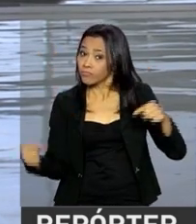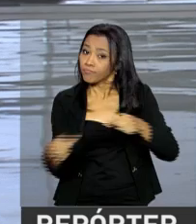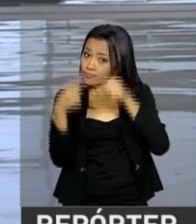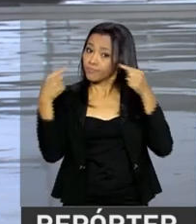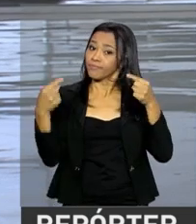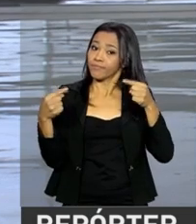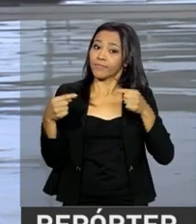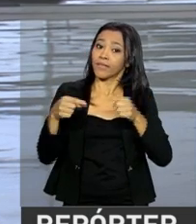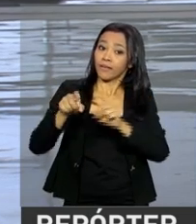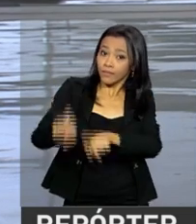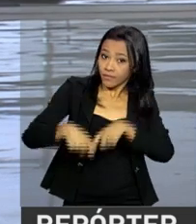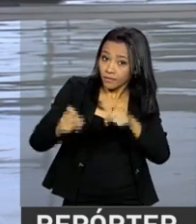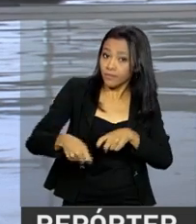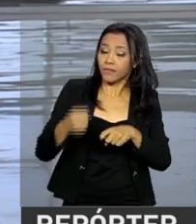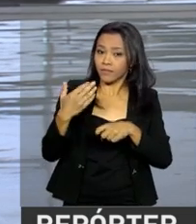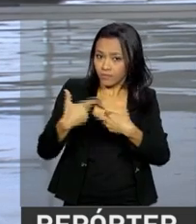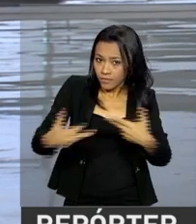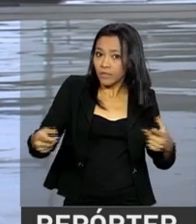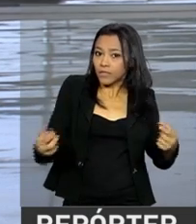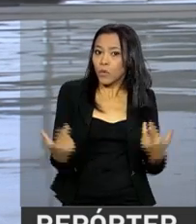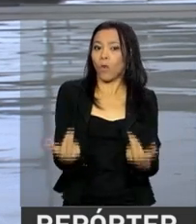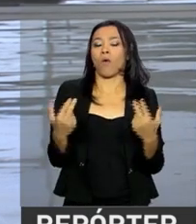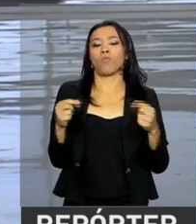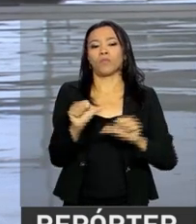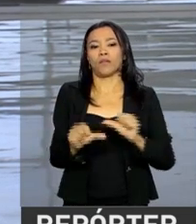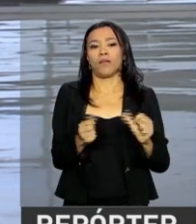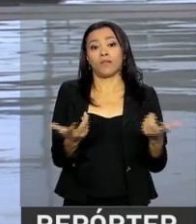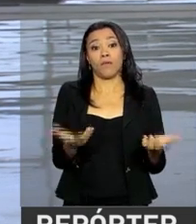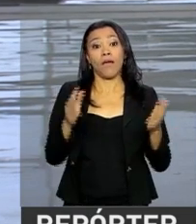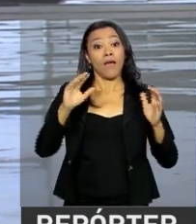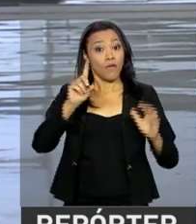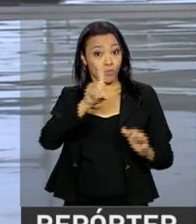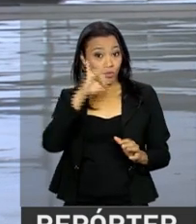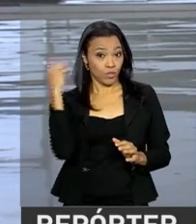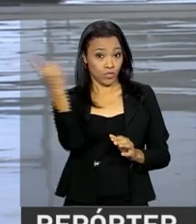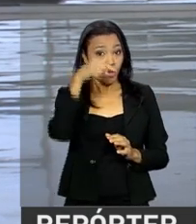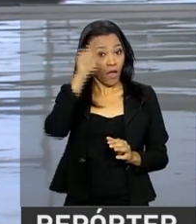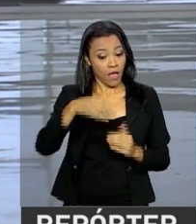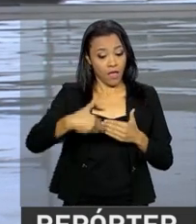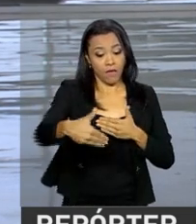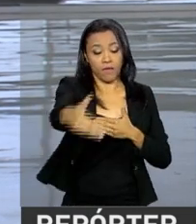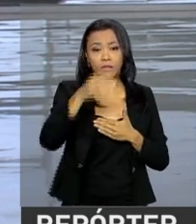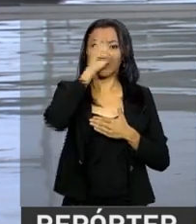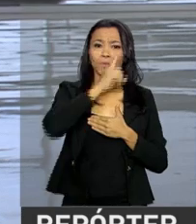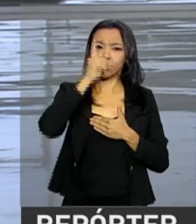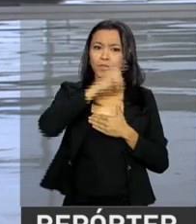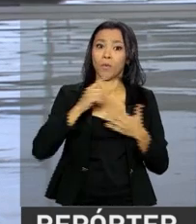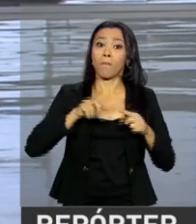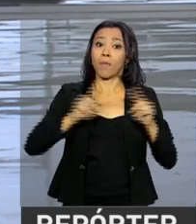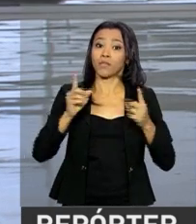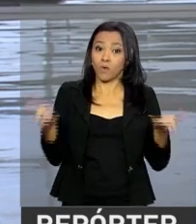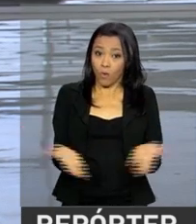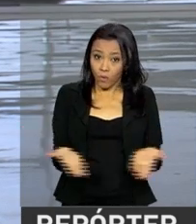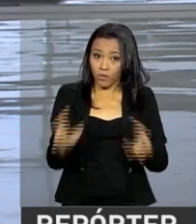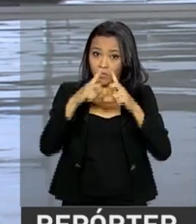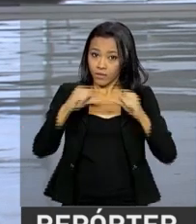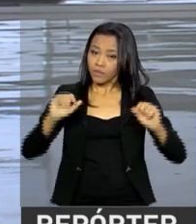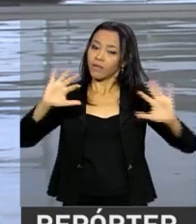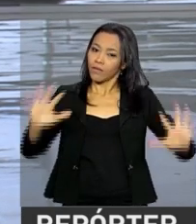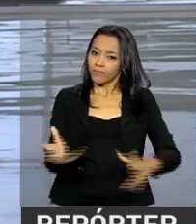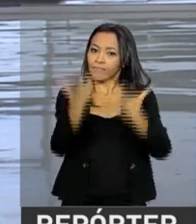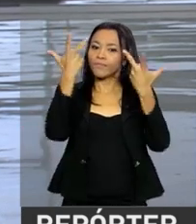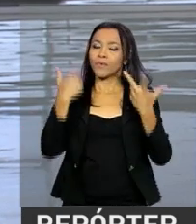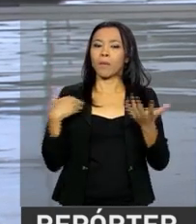também devem mudar a data comemor oficialmente no domingo está sendo celebrada em um evento hoje aqui em Brasília com a participação do